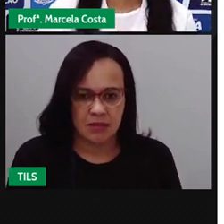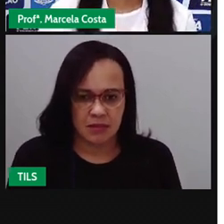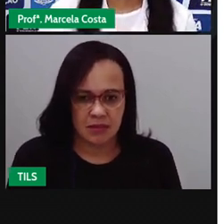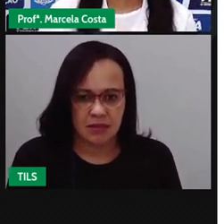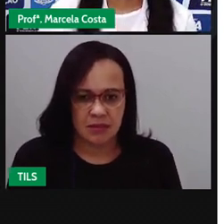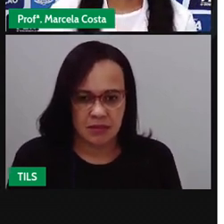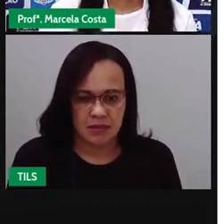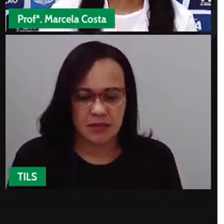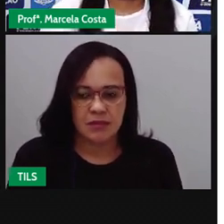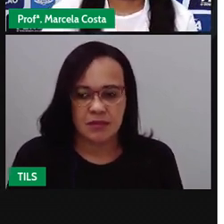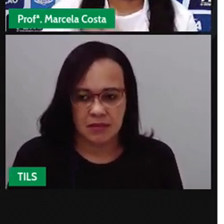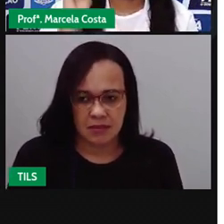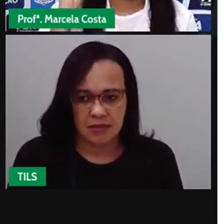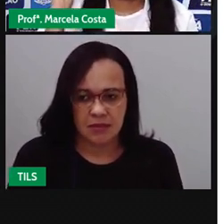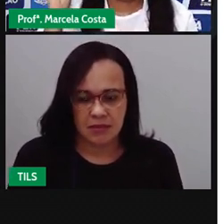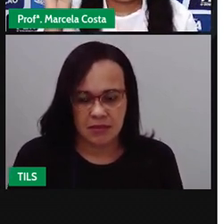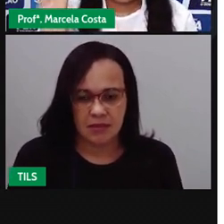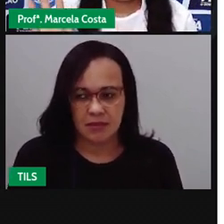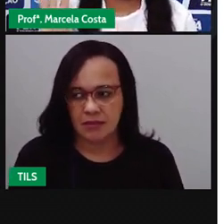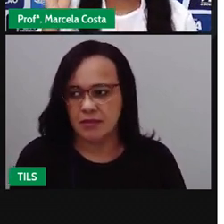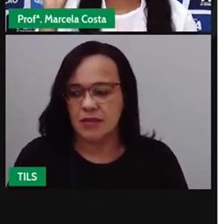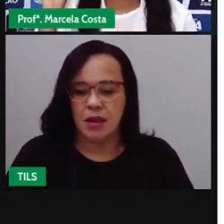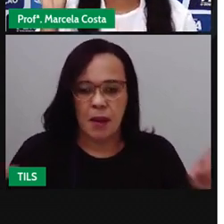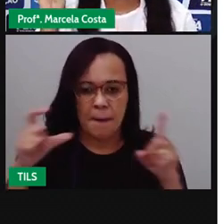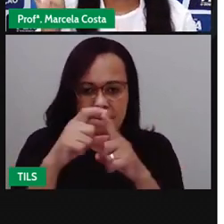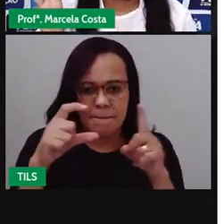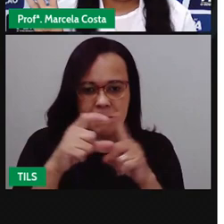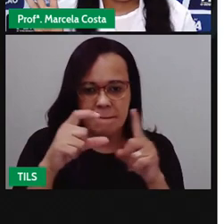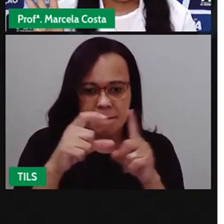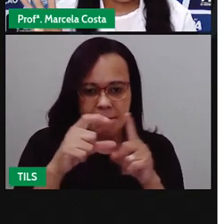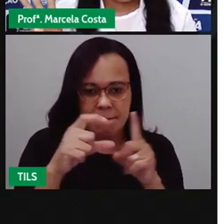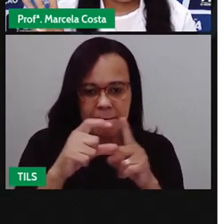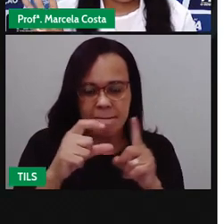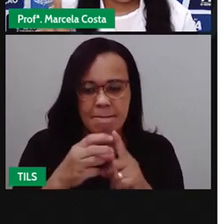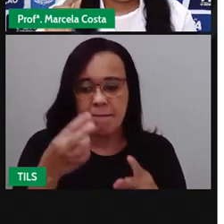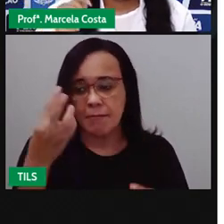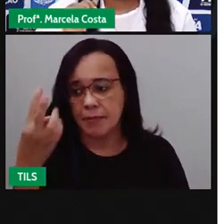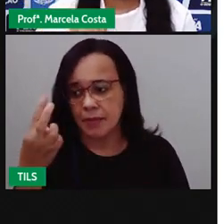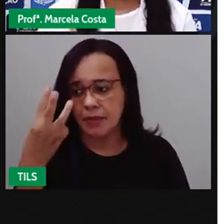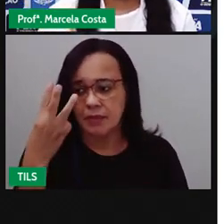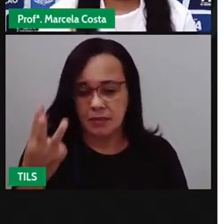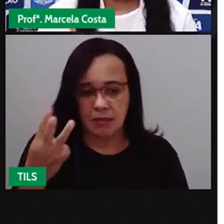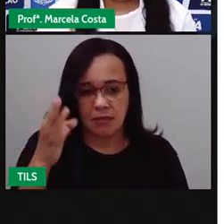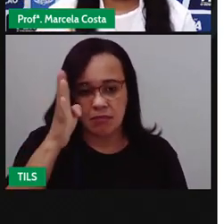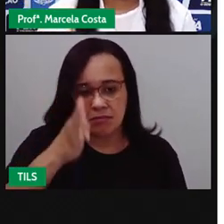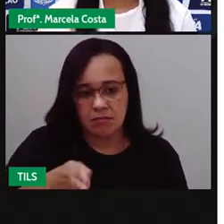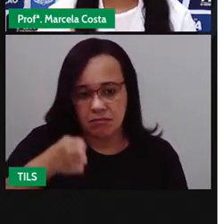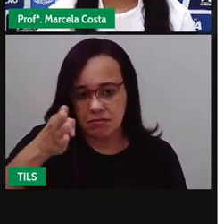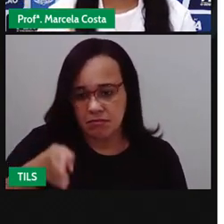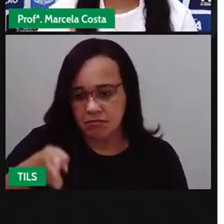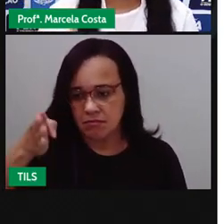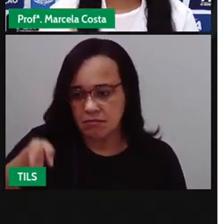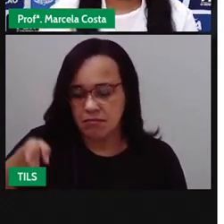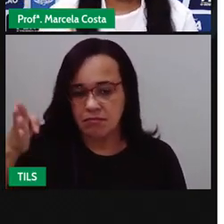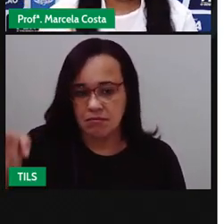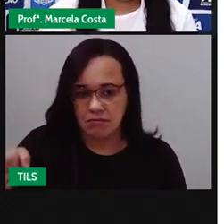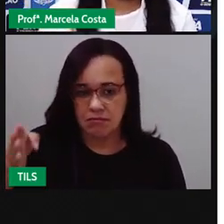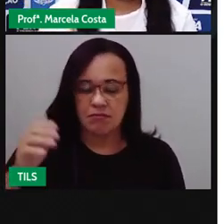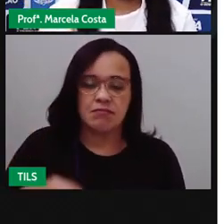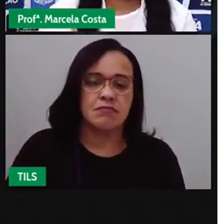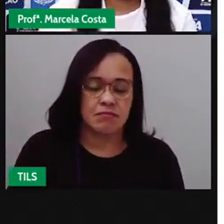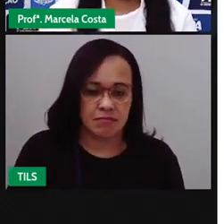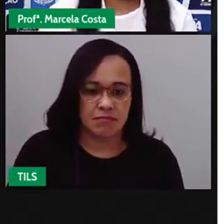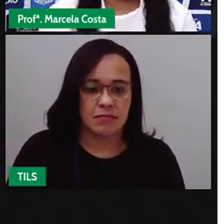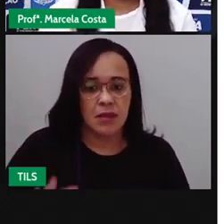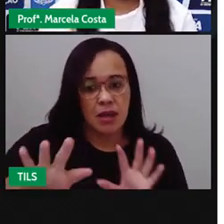Separamos aí, vimos que essa palavra tem 3 sílabas. Escreva no seu caderno do jeitinho que eu estou mostrando,